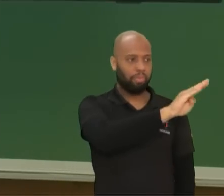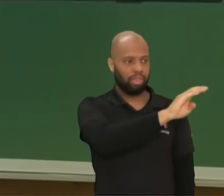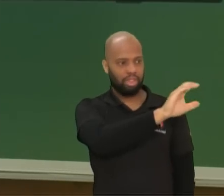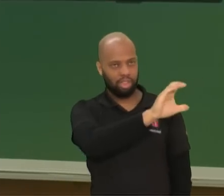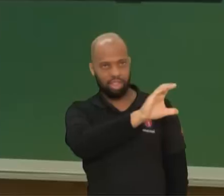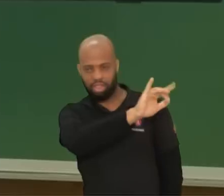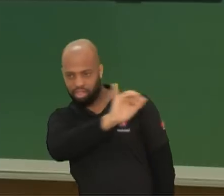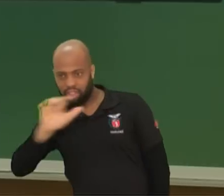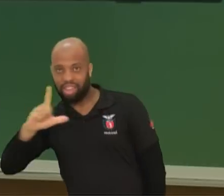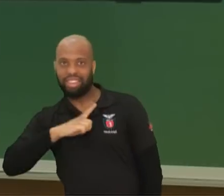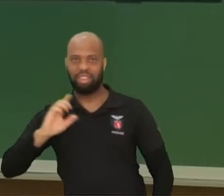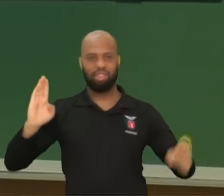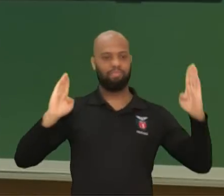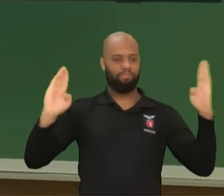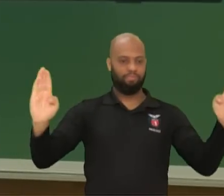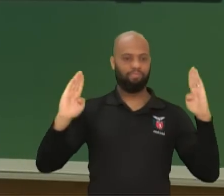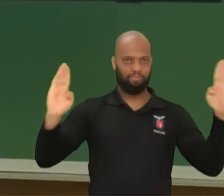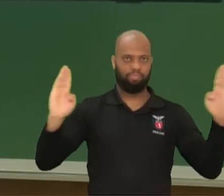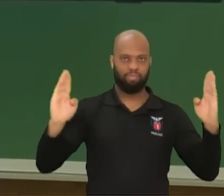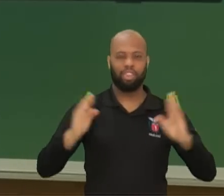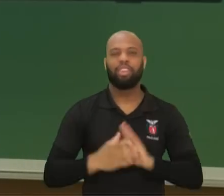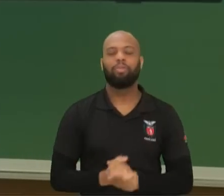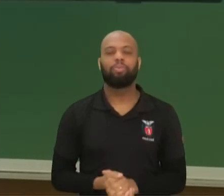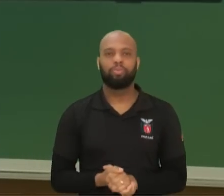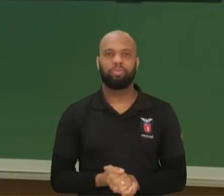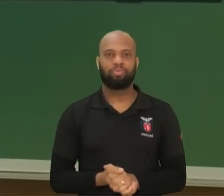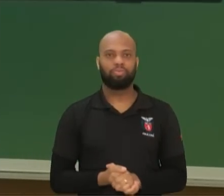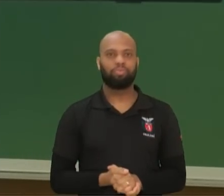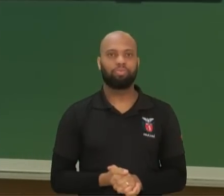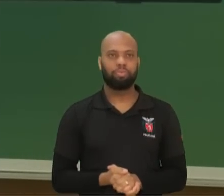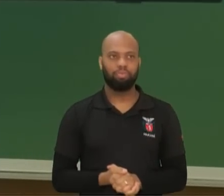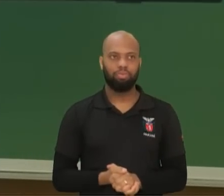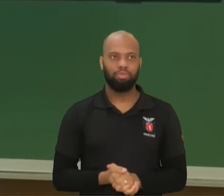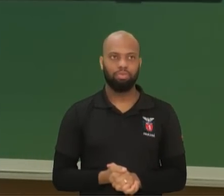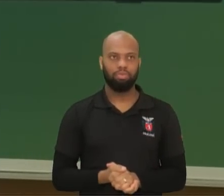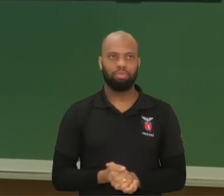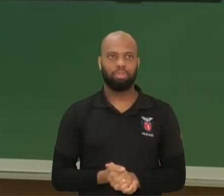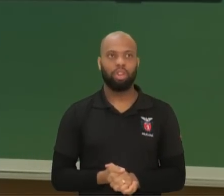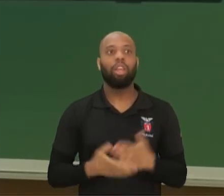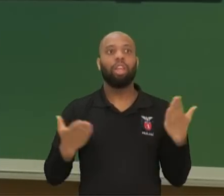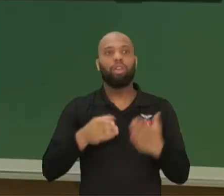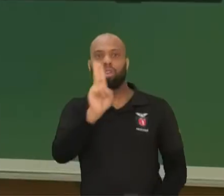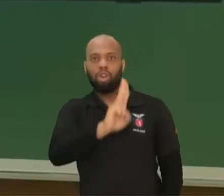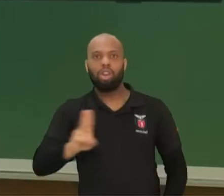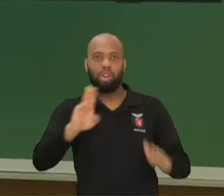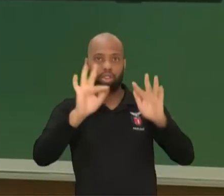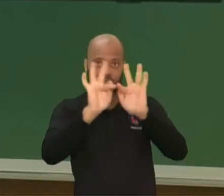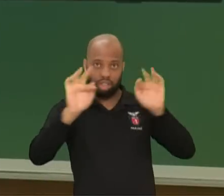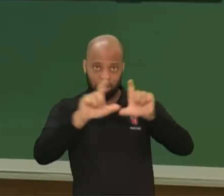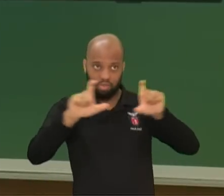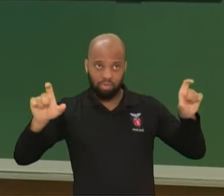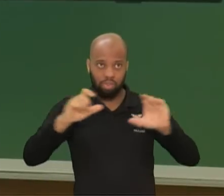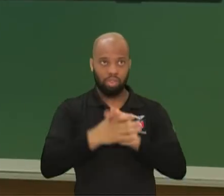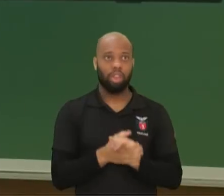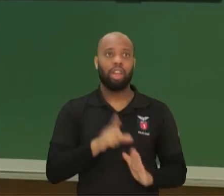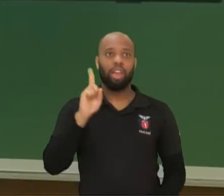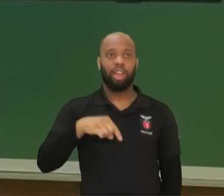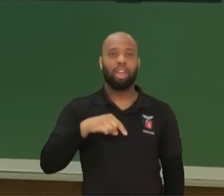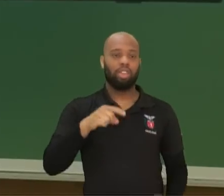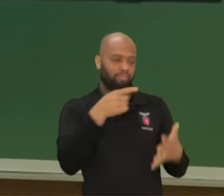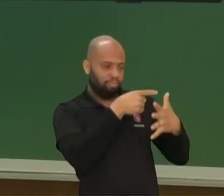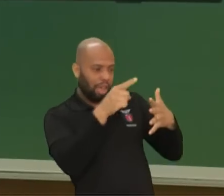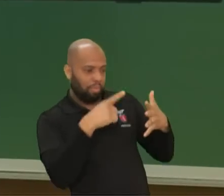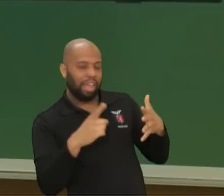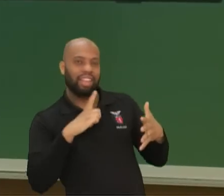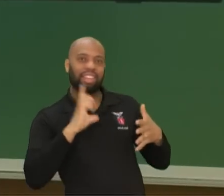vai estar entre as 10 letras, 10 primeiras letras do alfabeto. Então, utilizando essa fórmula, que é o número